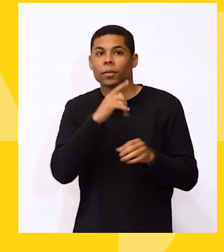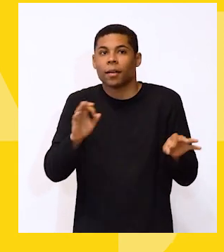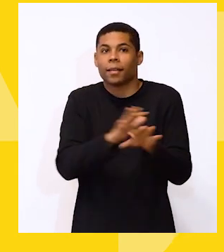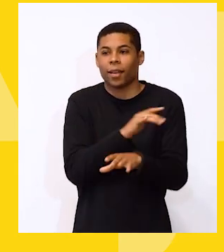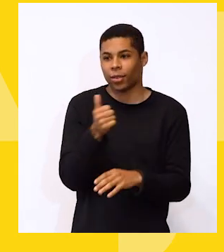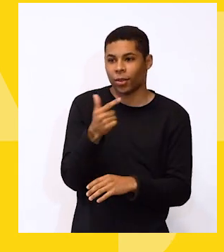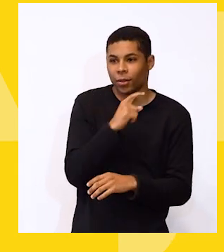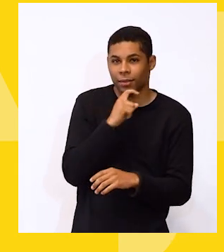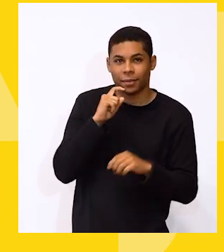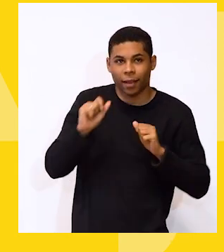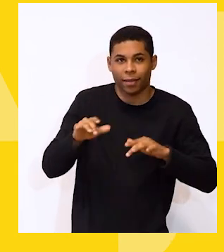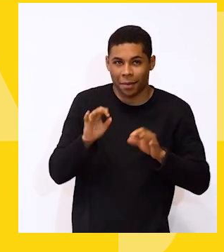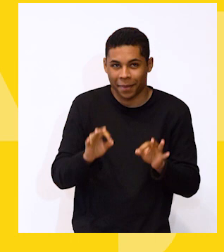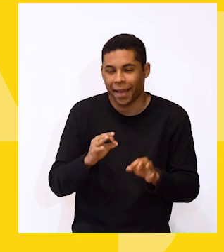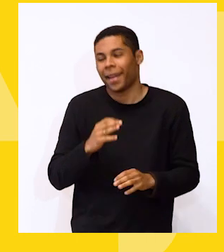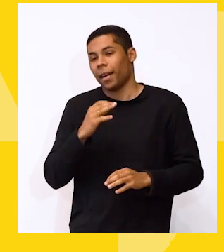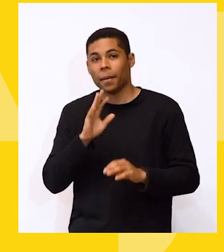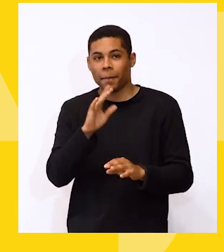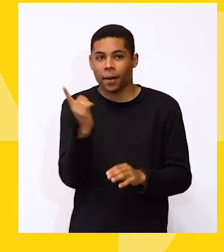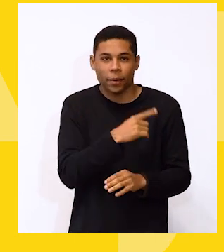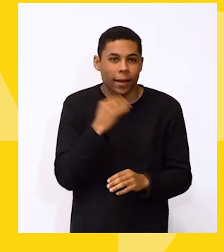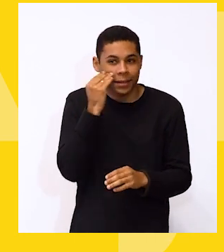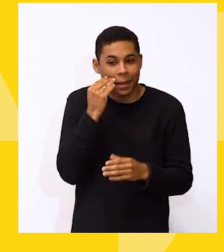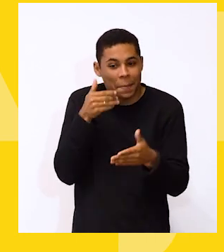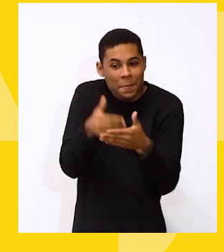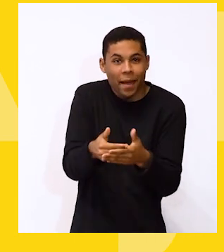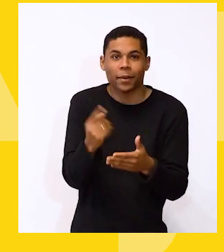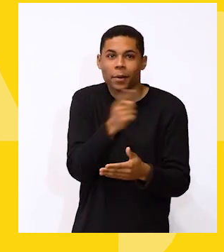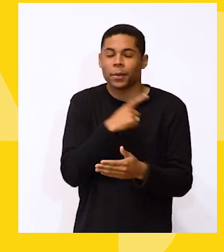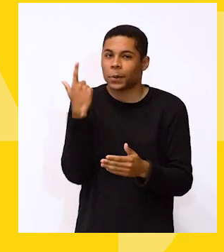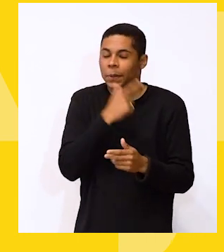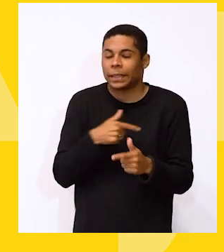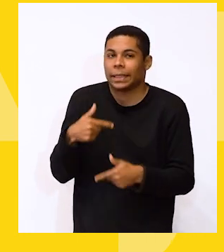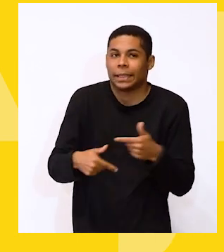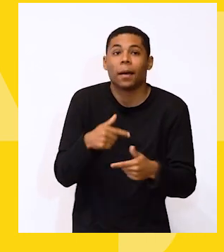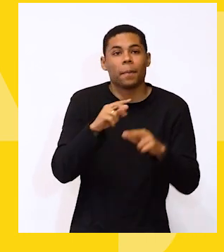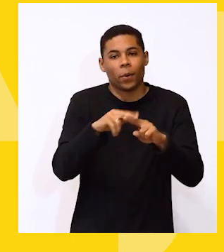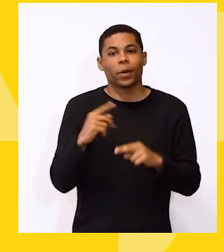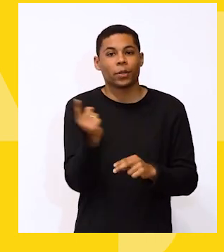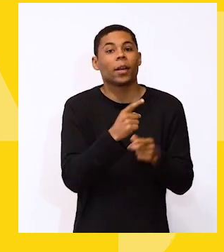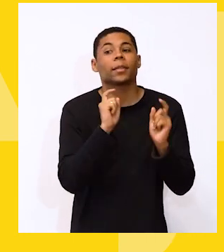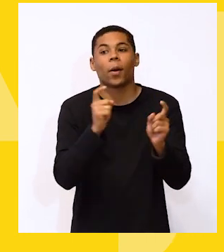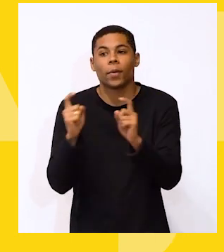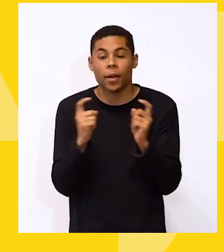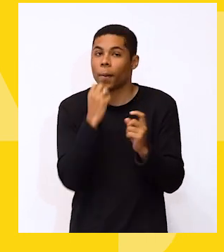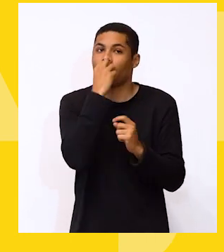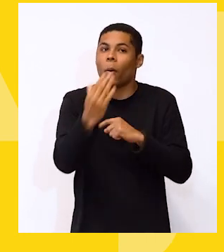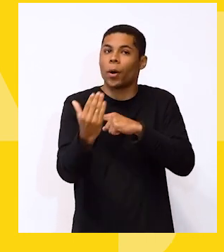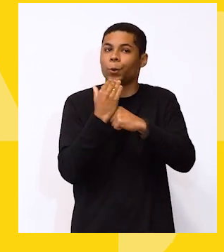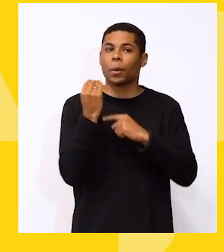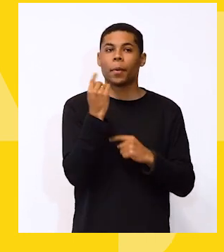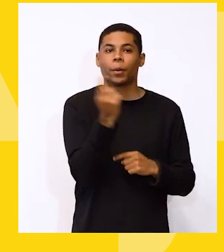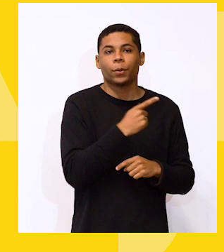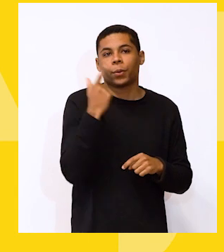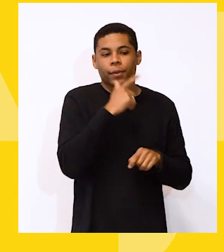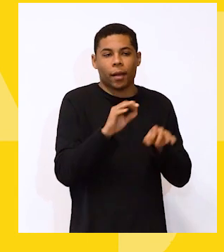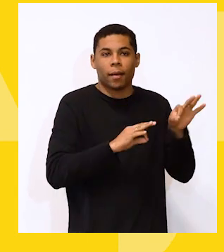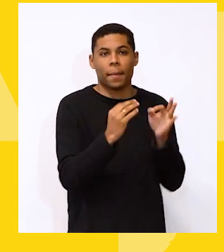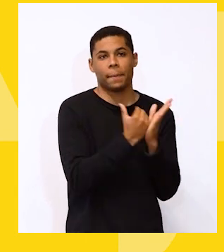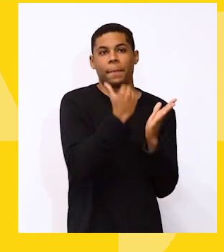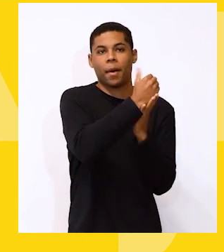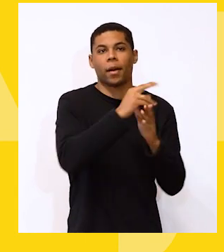Setembro mas nós estamos trabalhando bastante para isso né E essas reuniões têm servido para desenvolver esse trabalho bom